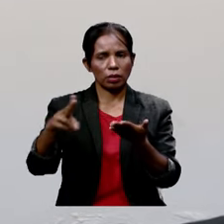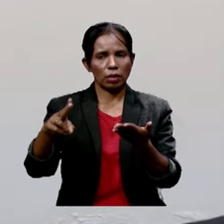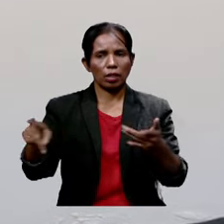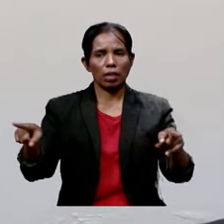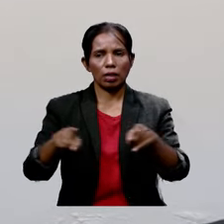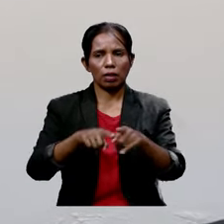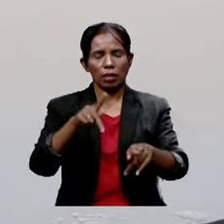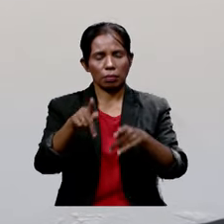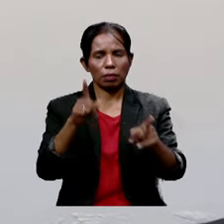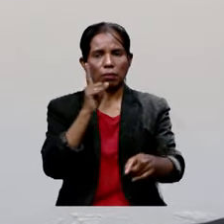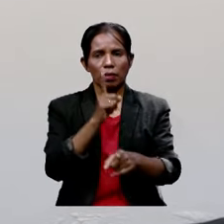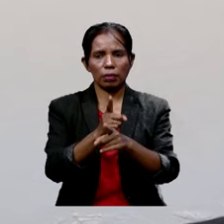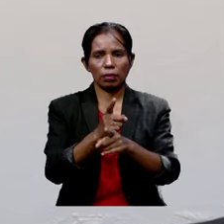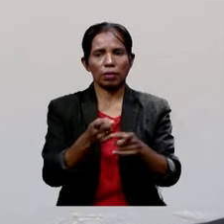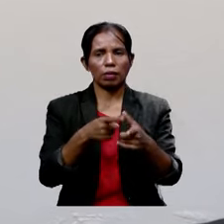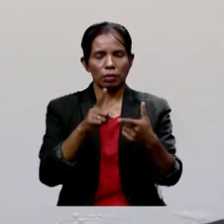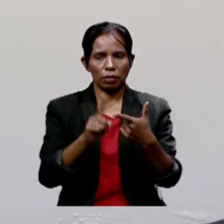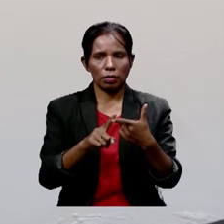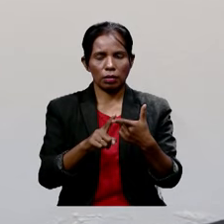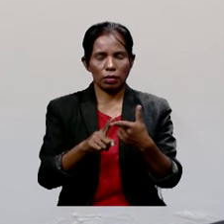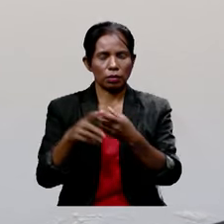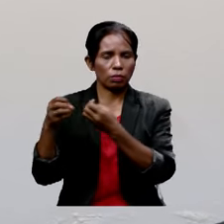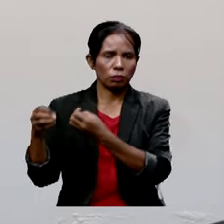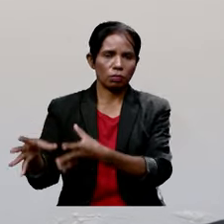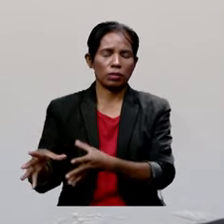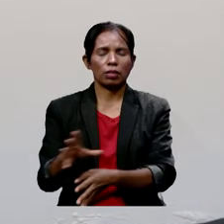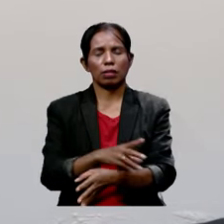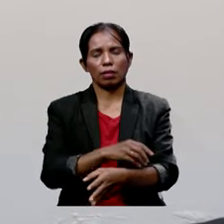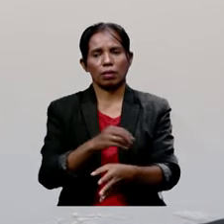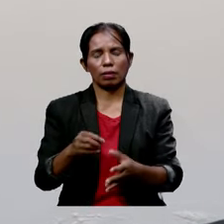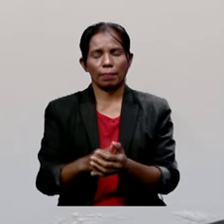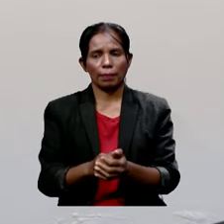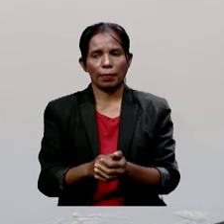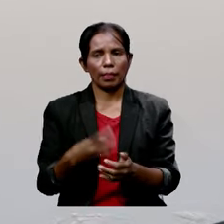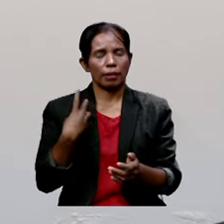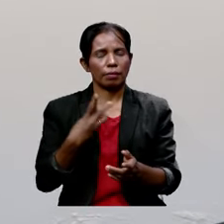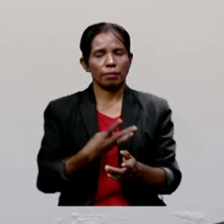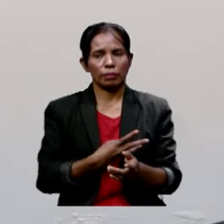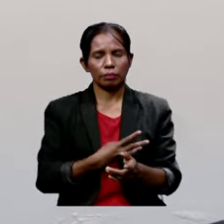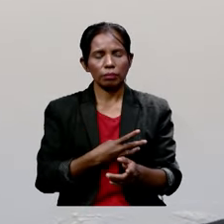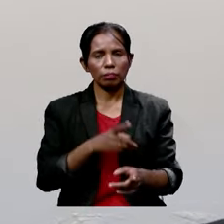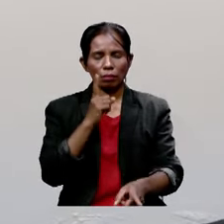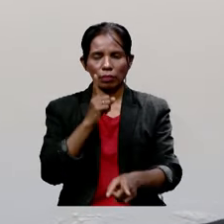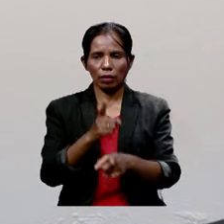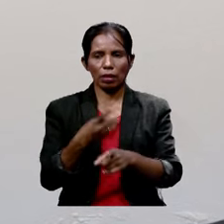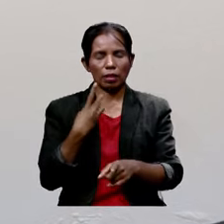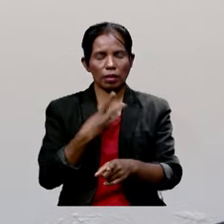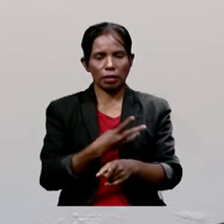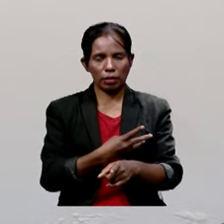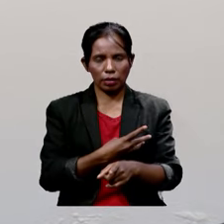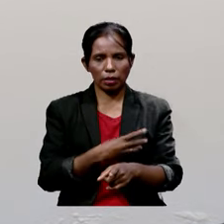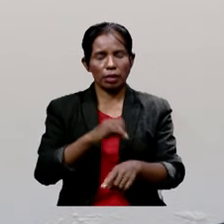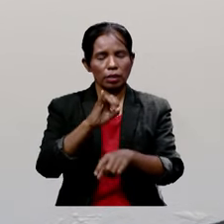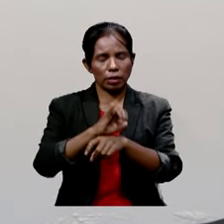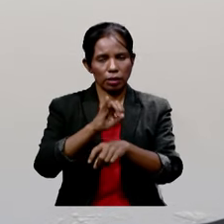anesan emane belos i depois ori eksploitang ida ne hauna itau itania doutrina ne claro itania doutrina uma crer